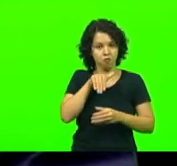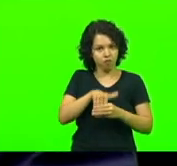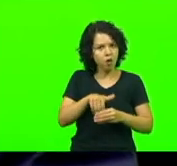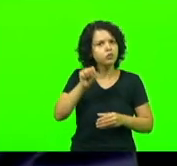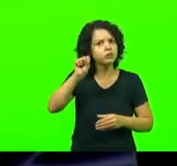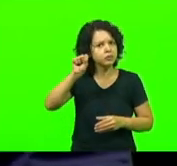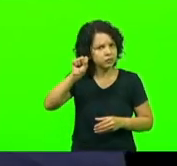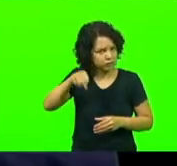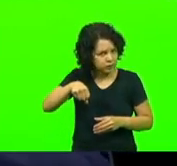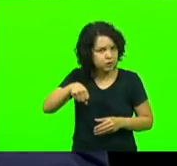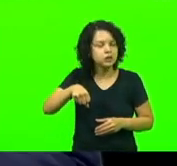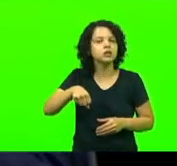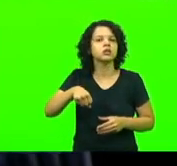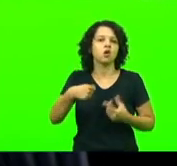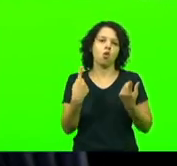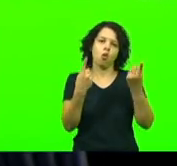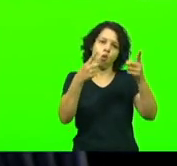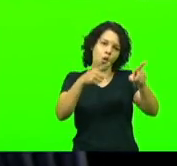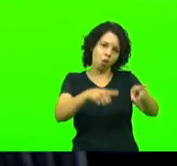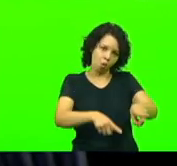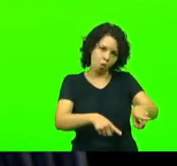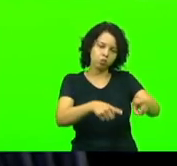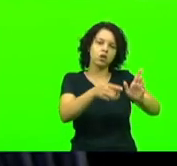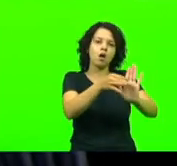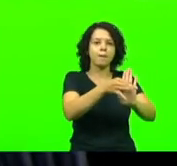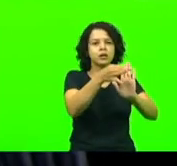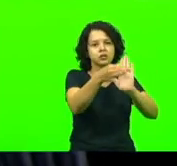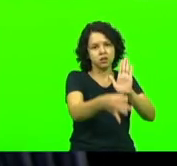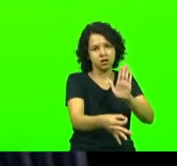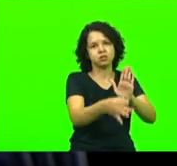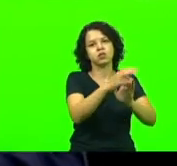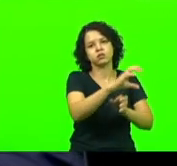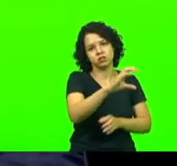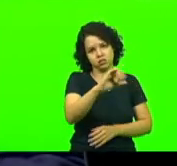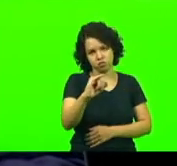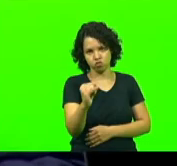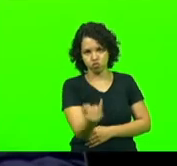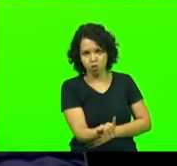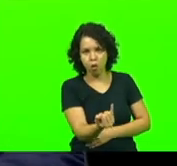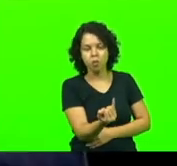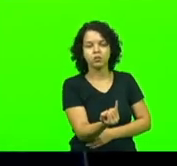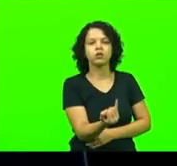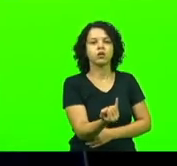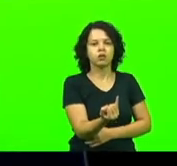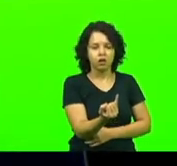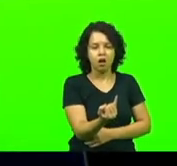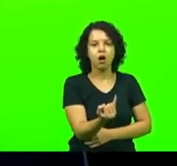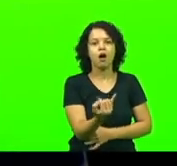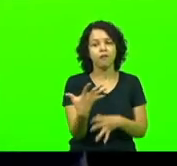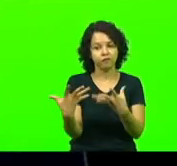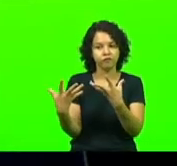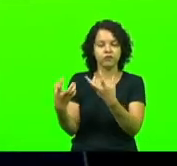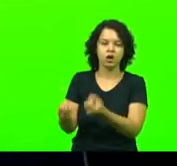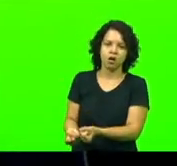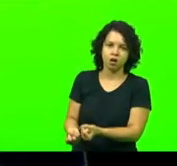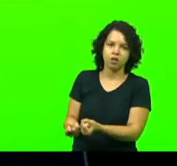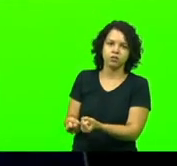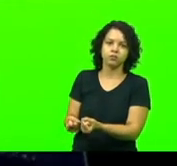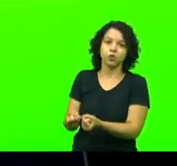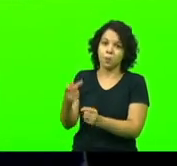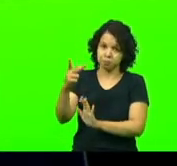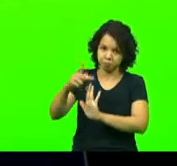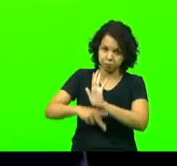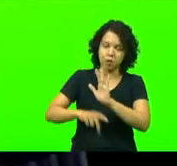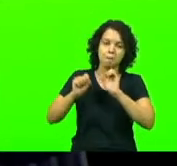ser contrário ao parecer da Comissão de Constituição e Justiça, favorável para que o projeto